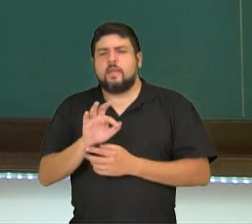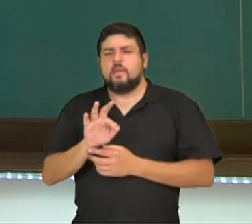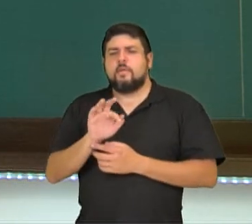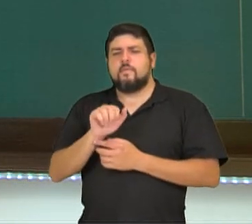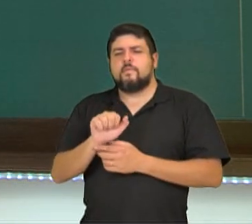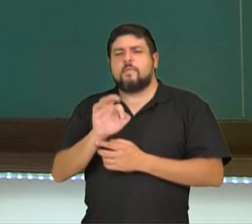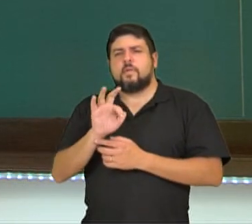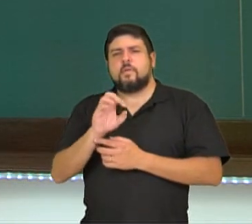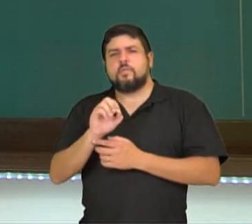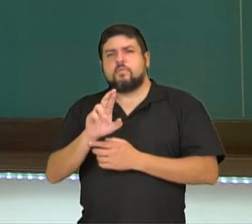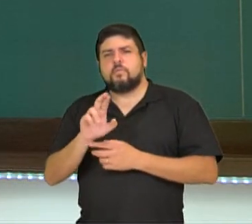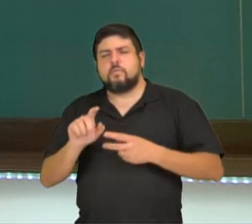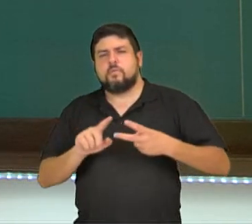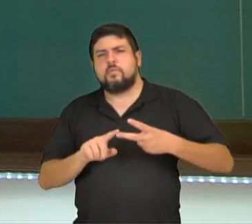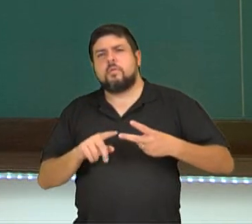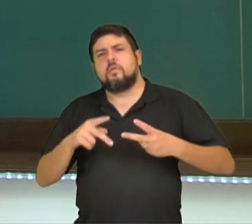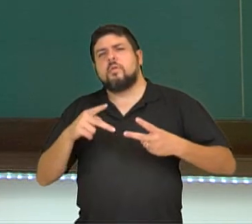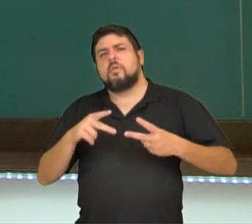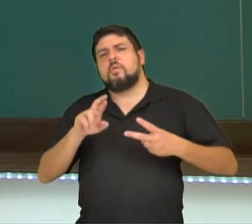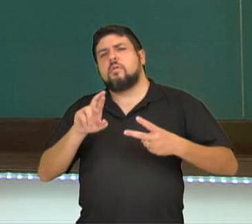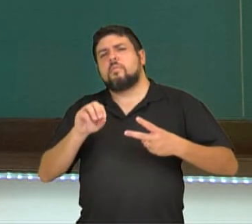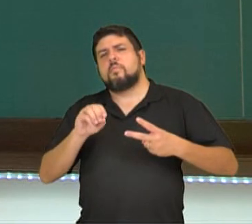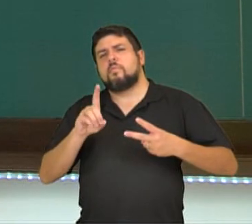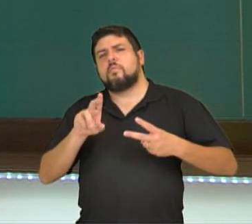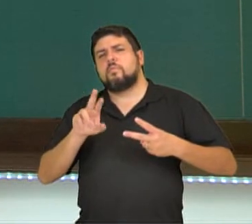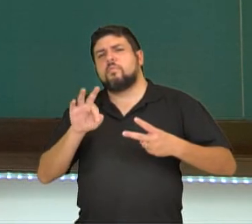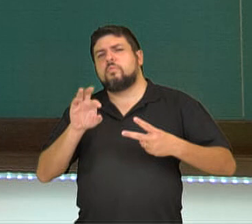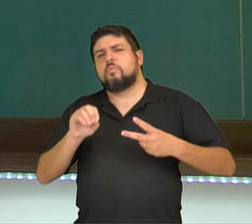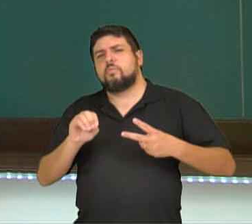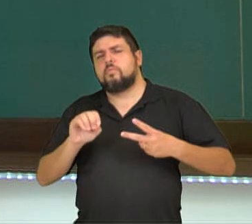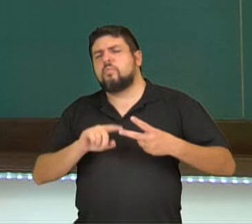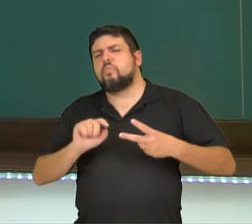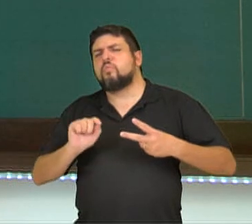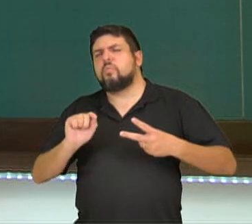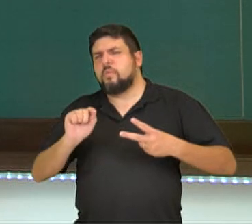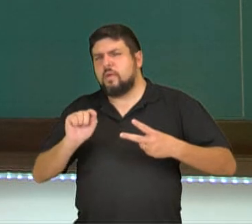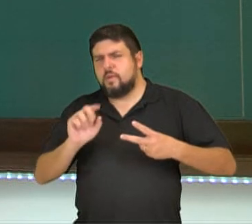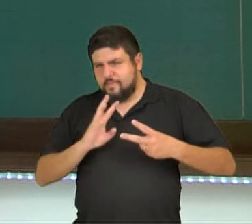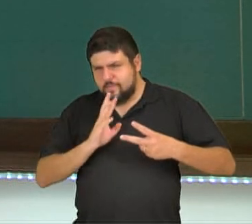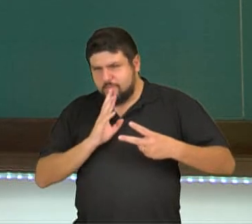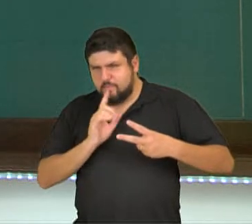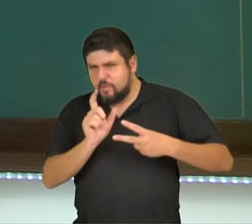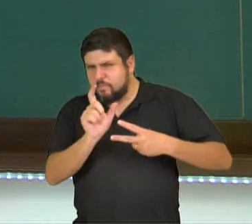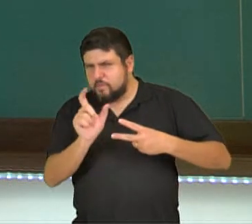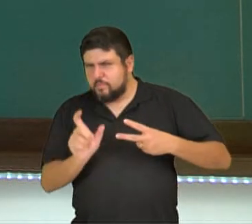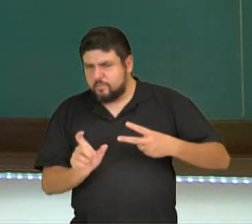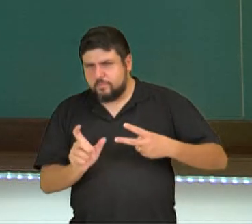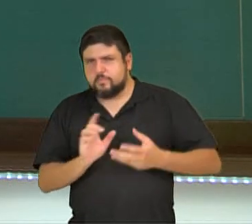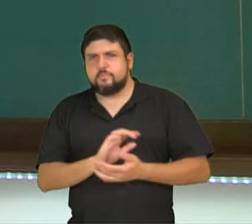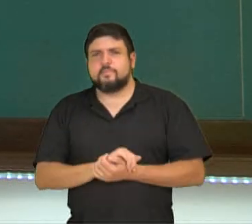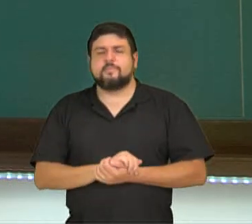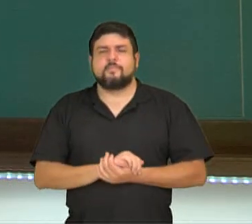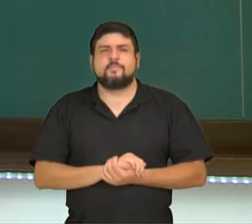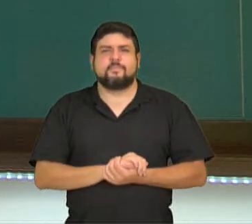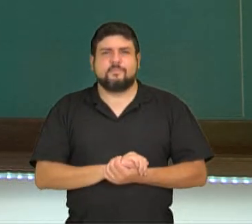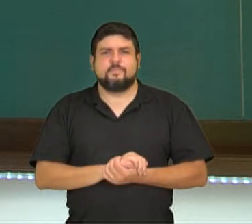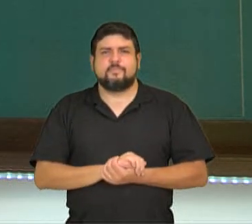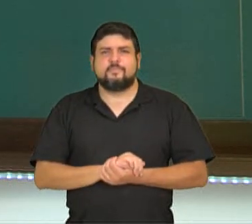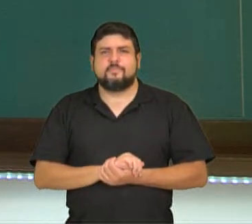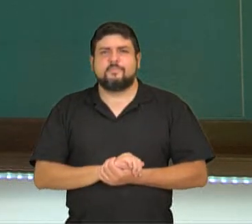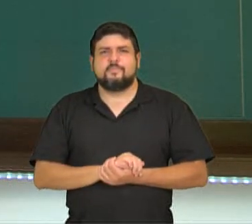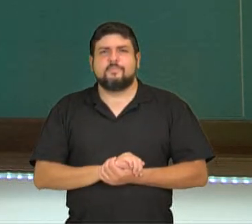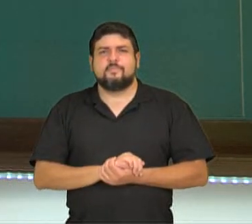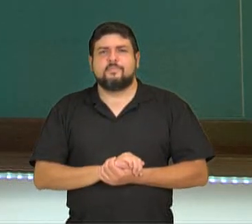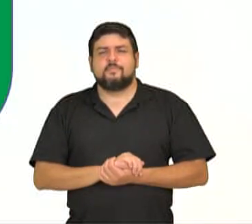que é produto? O que será que é essa alteração aí, hein? Já ouviu essa frase, né, gente? Já ouviu. Então, olha lá, o que